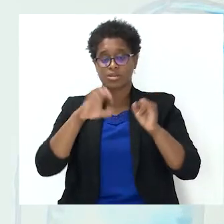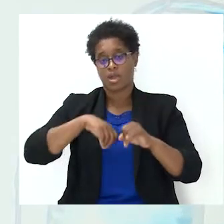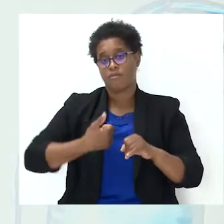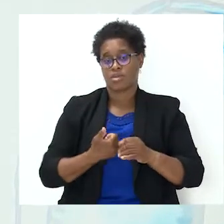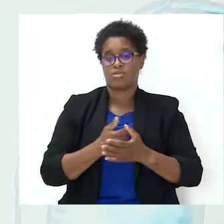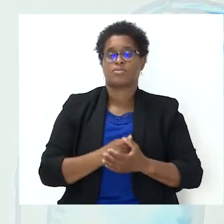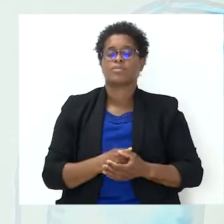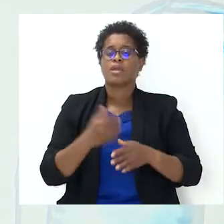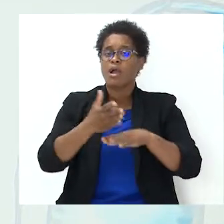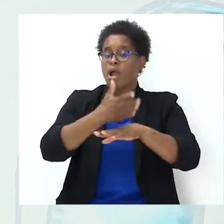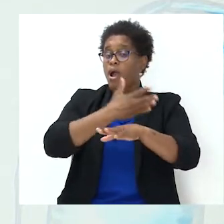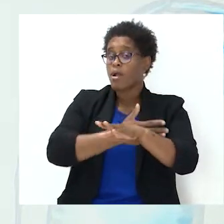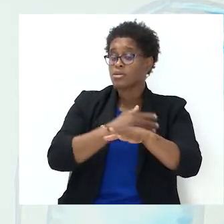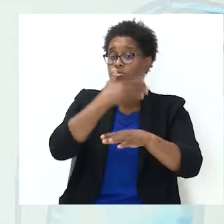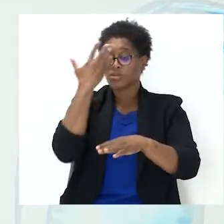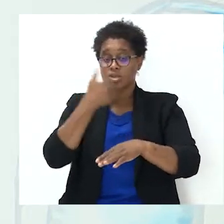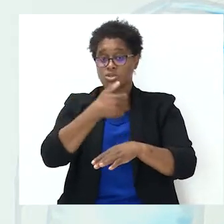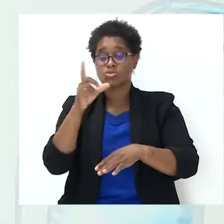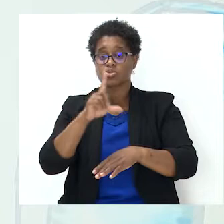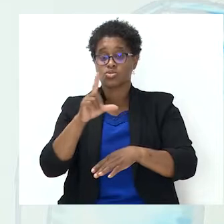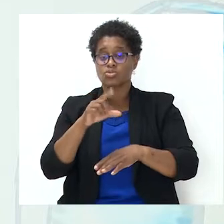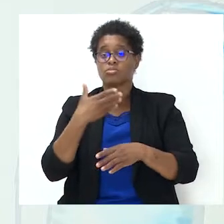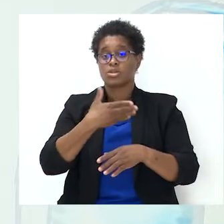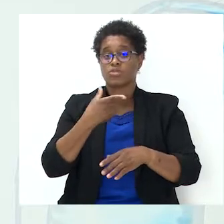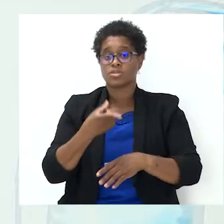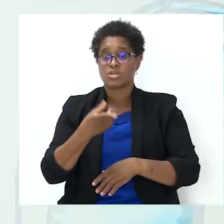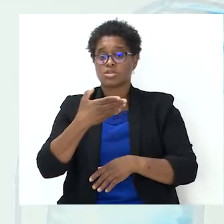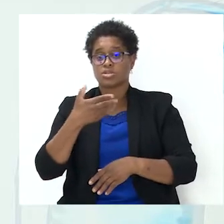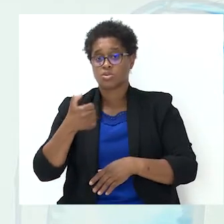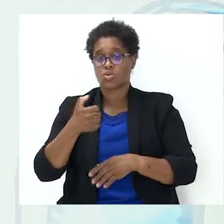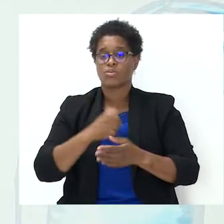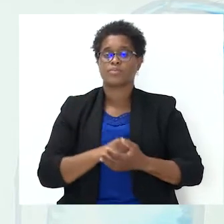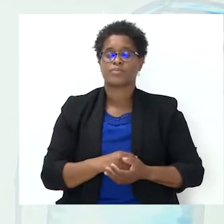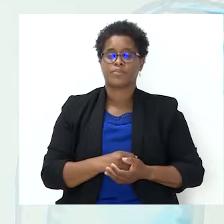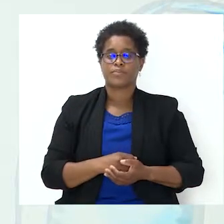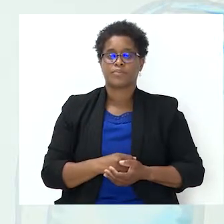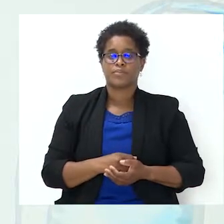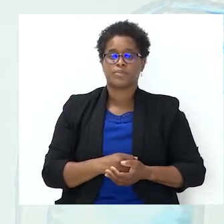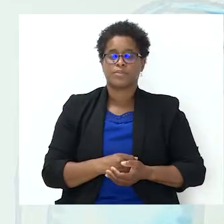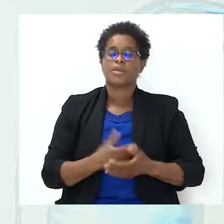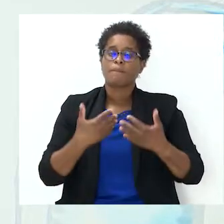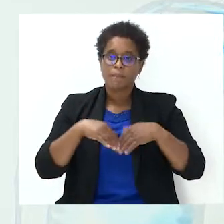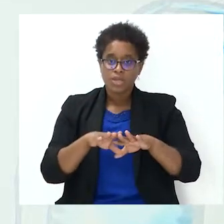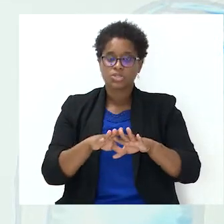Cabo Verde, antes do dia 5 de julho de 1975.